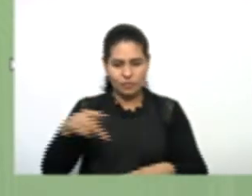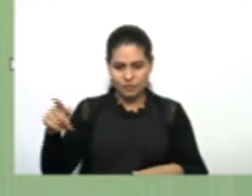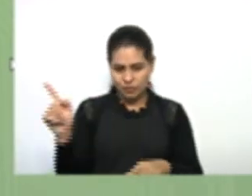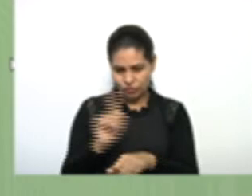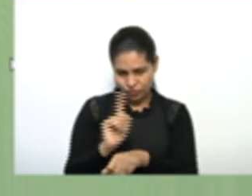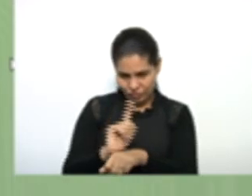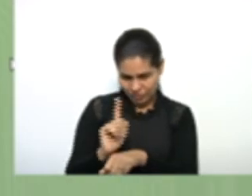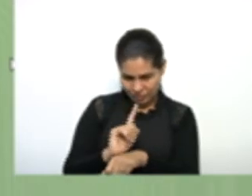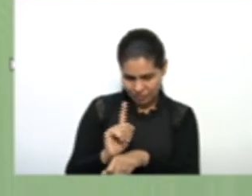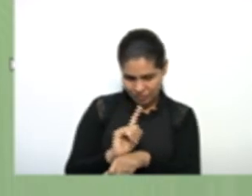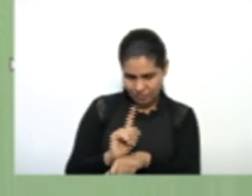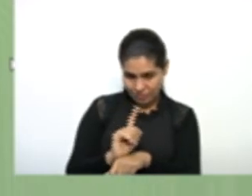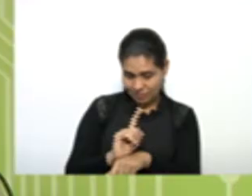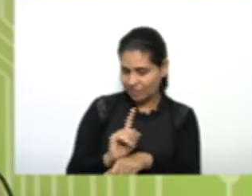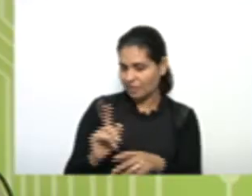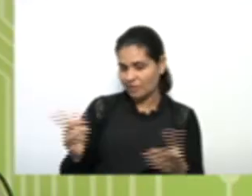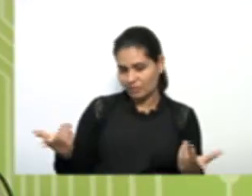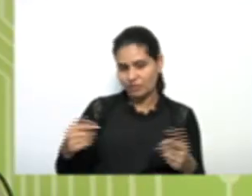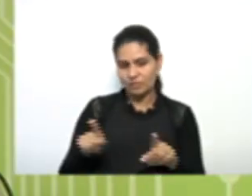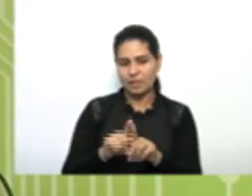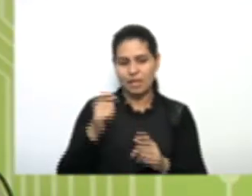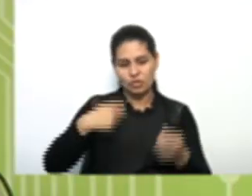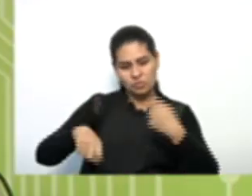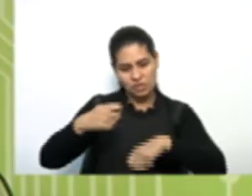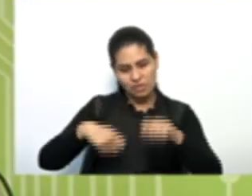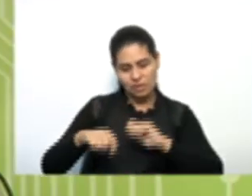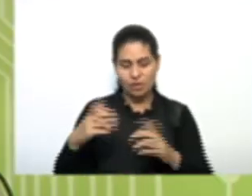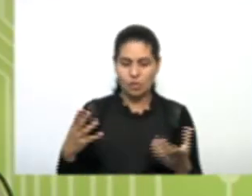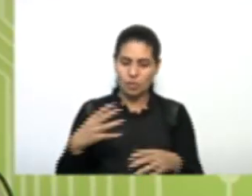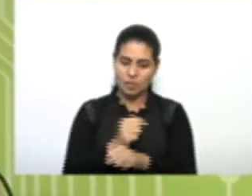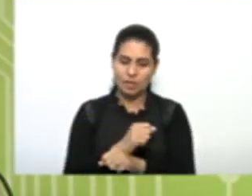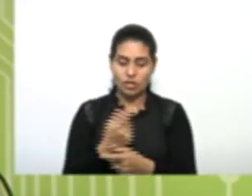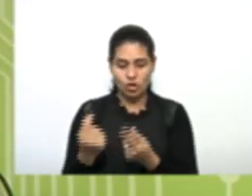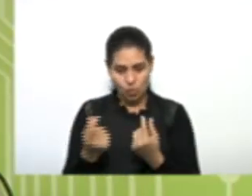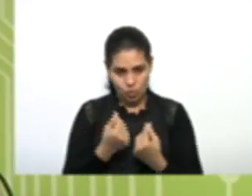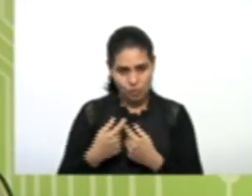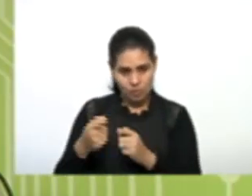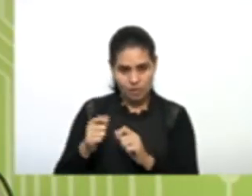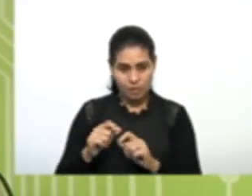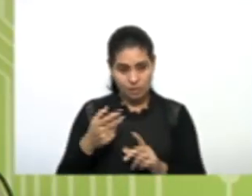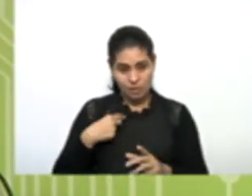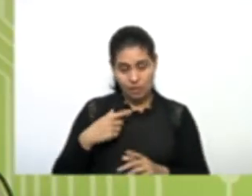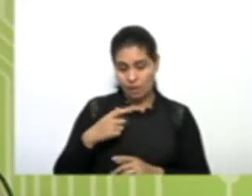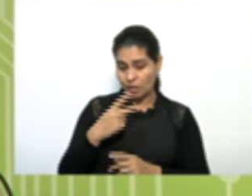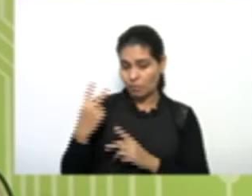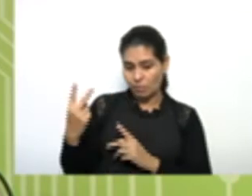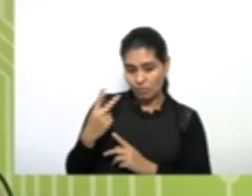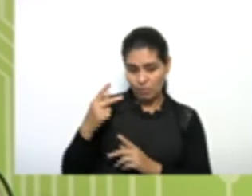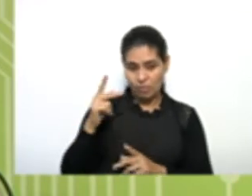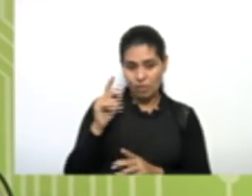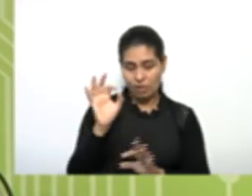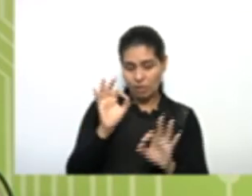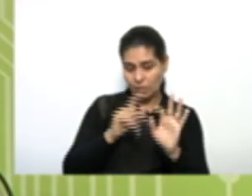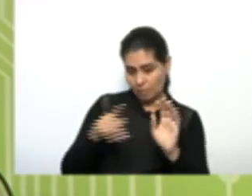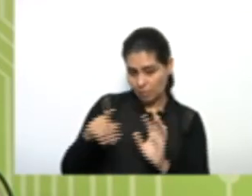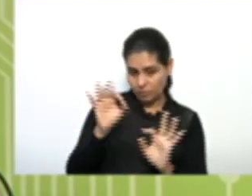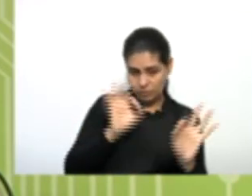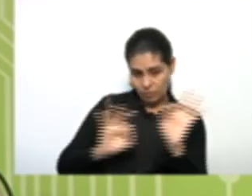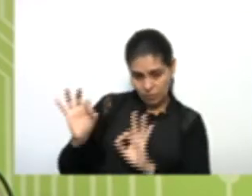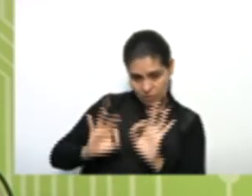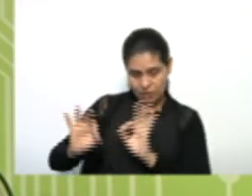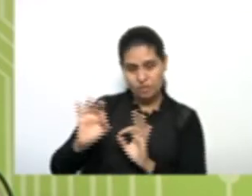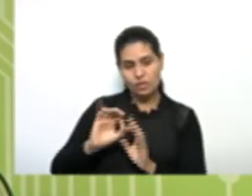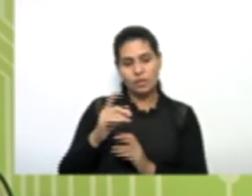né? Aí tem professores da área de administração, contabilidade, economia. Esse material foi produzido por mim e pelo professor Carlos Felipe, e nós somos